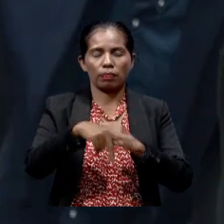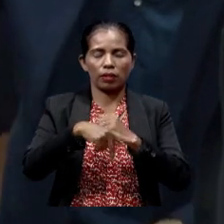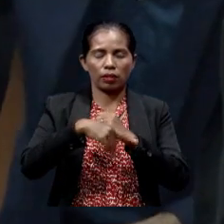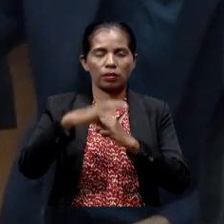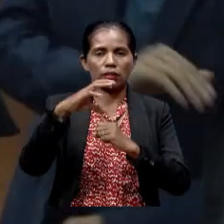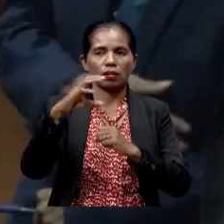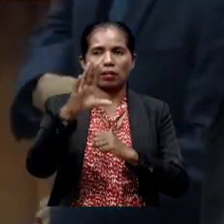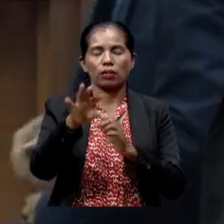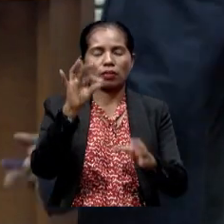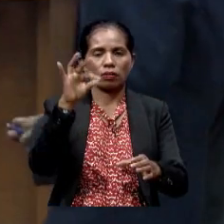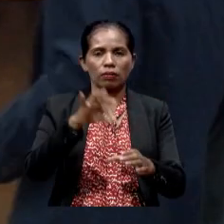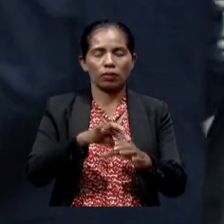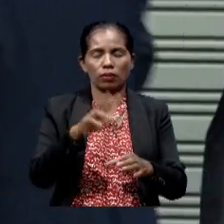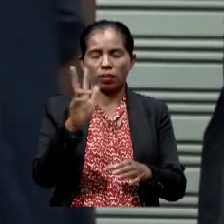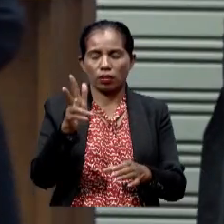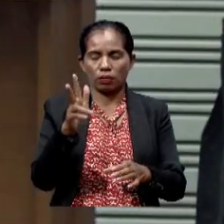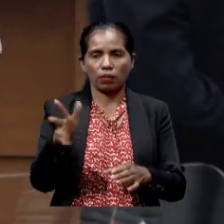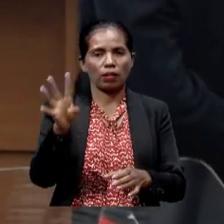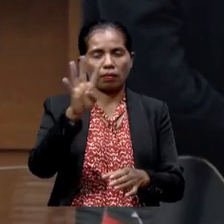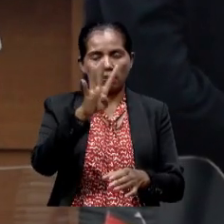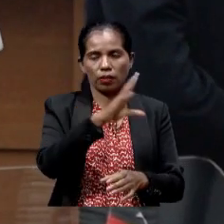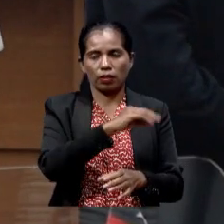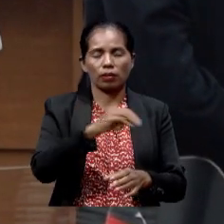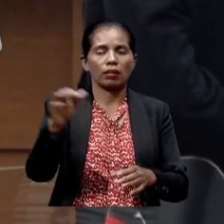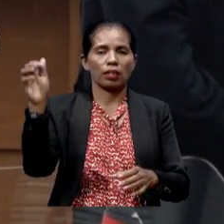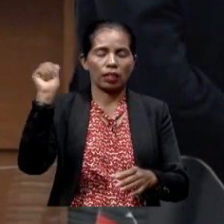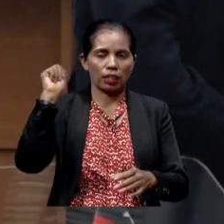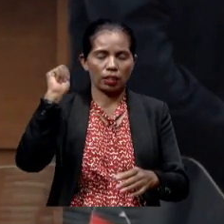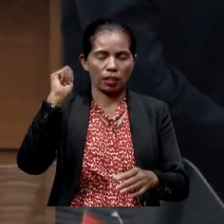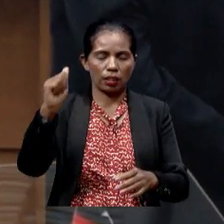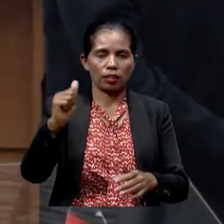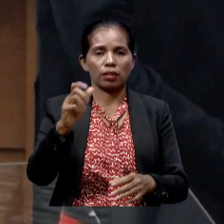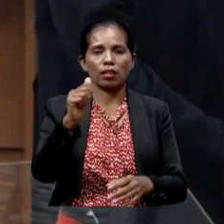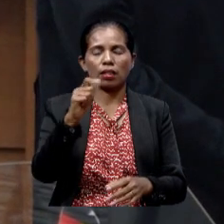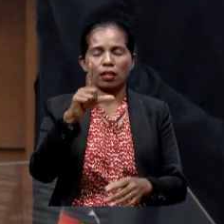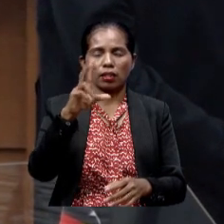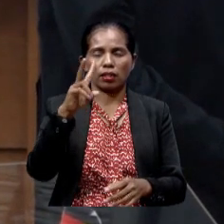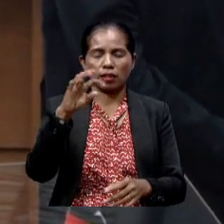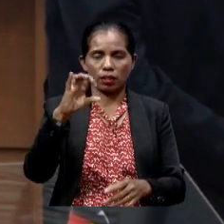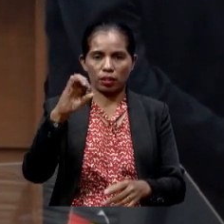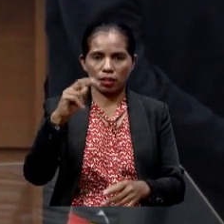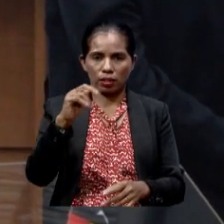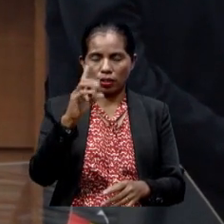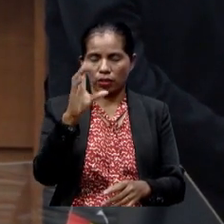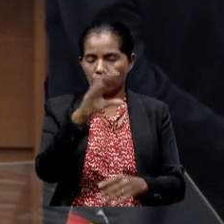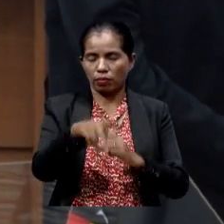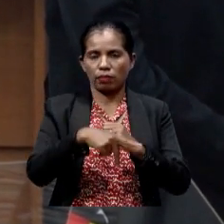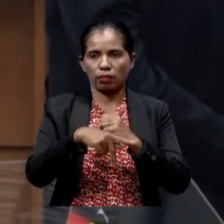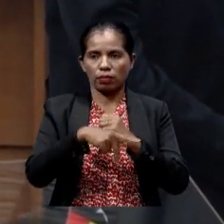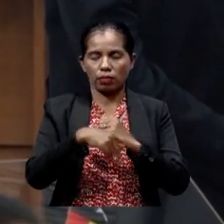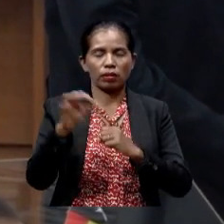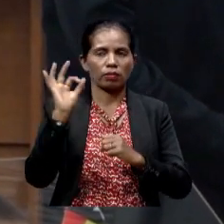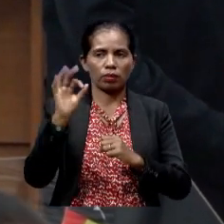Senarte retam votos 0-0 Rasinghat. No candidato Arlindo Dias Sanchez, o se bancada Fratelin retam votos